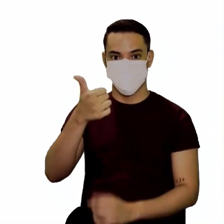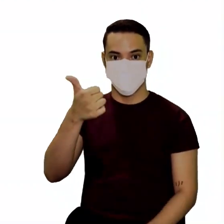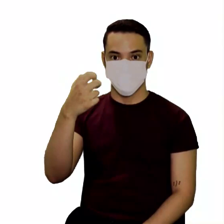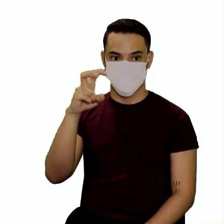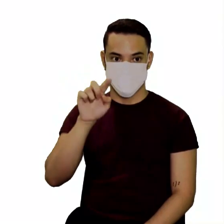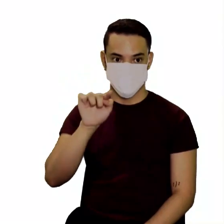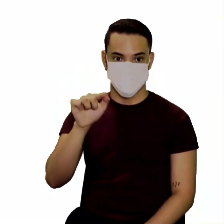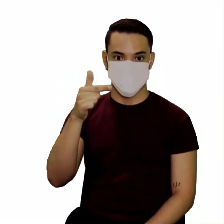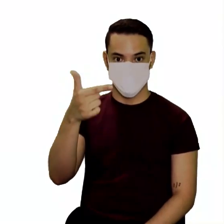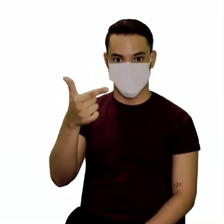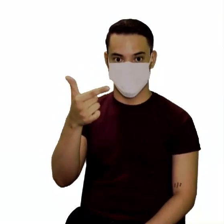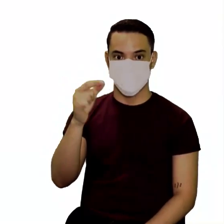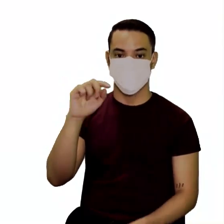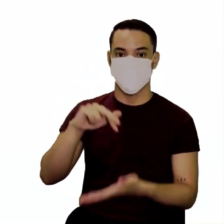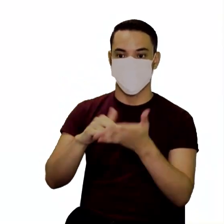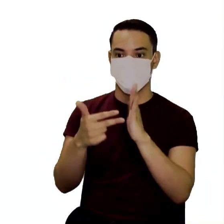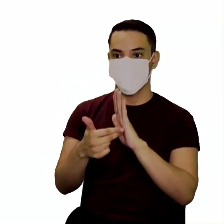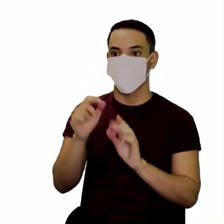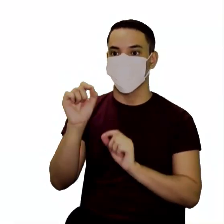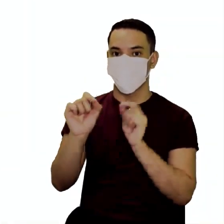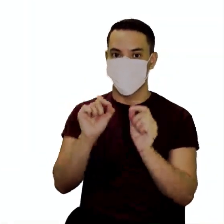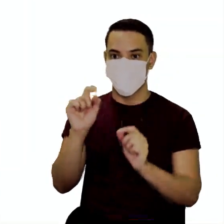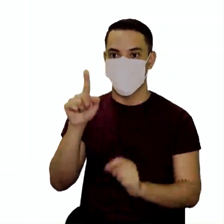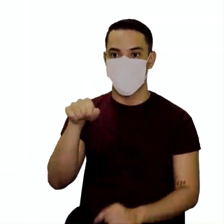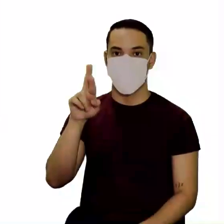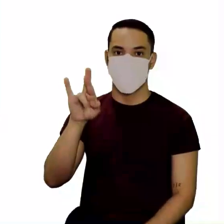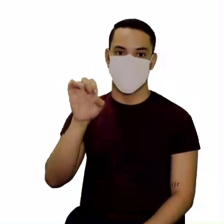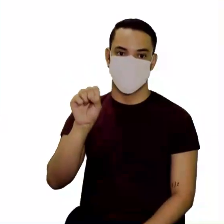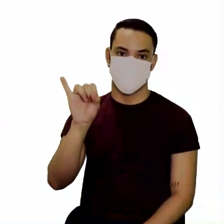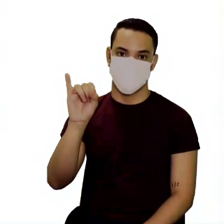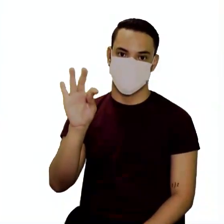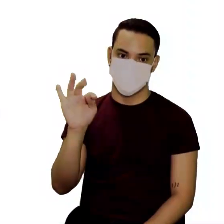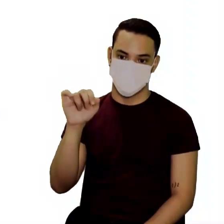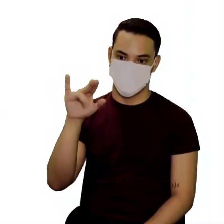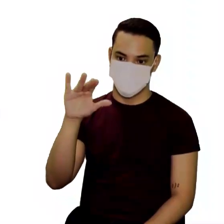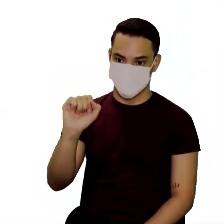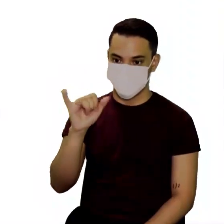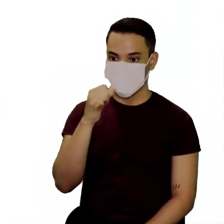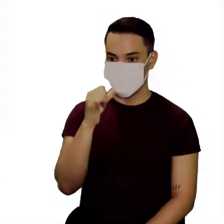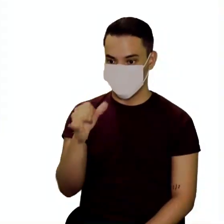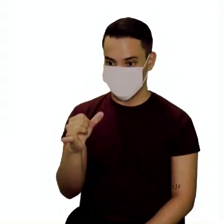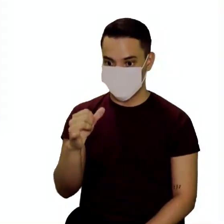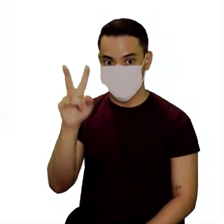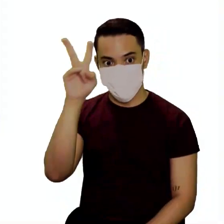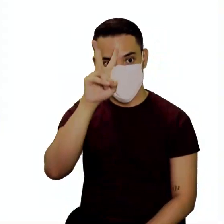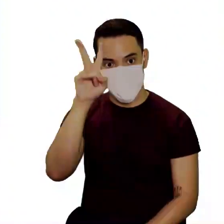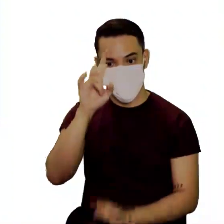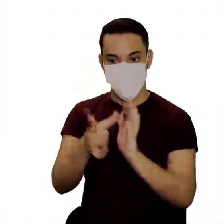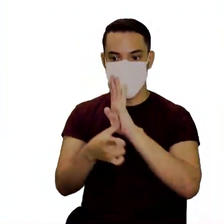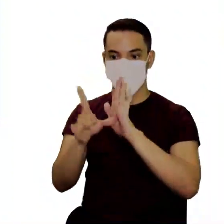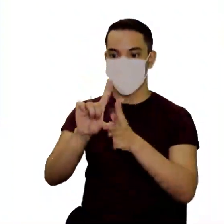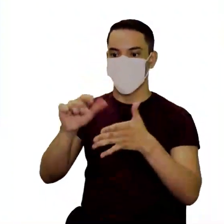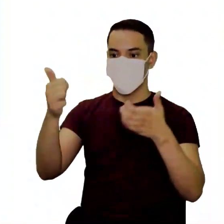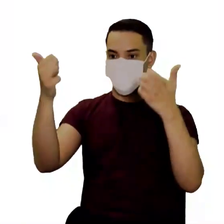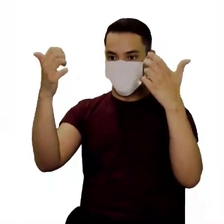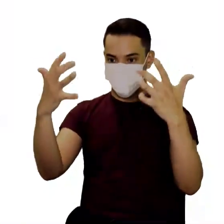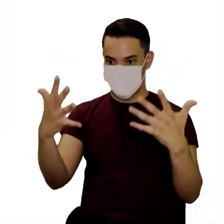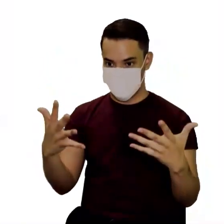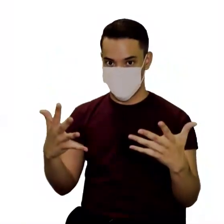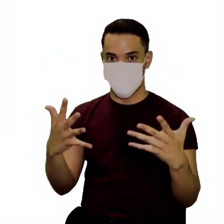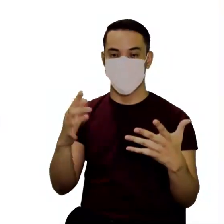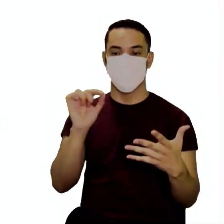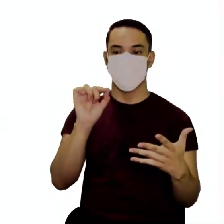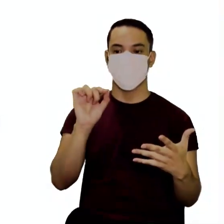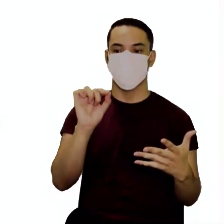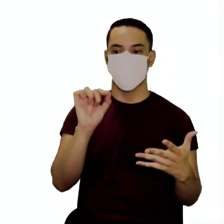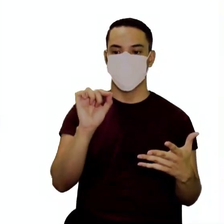15.2, resistência elétrica. Então, o que nós vimos aqui? Um resistor ideal, lógico,